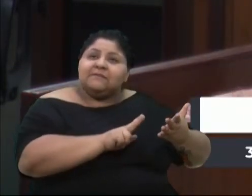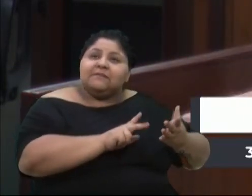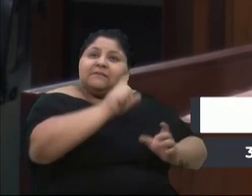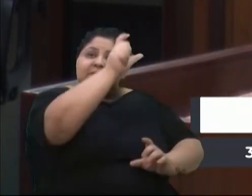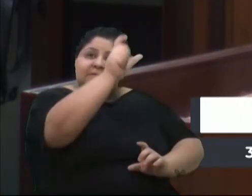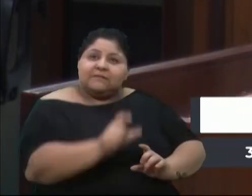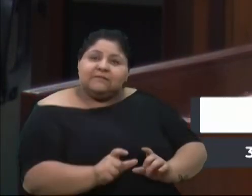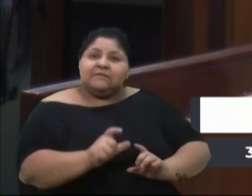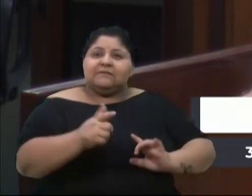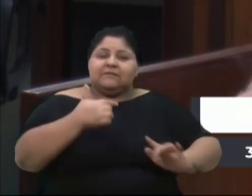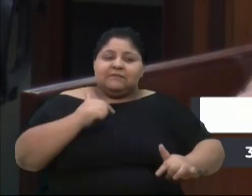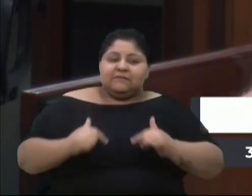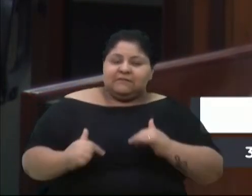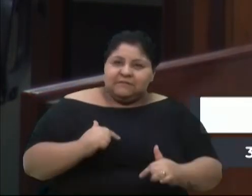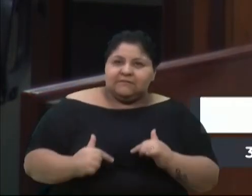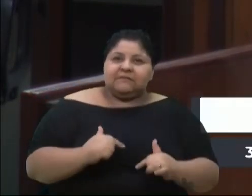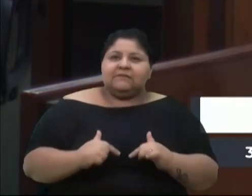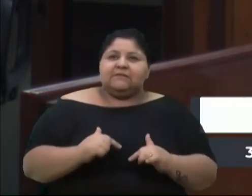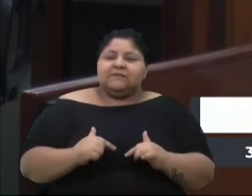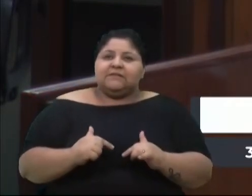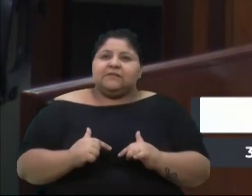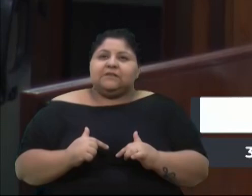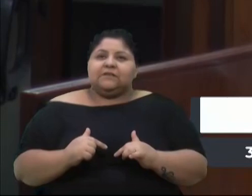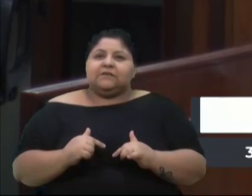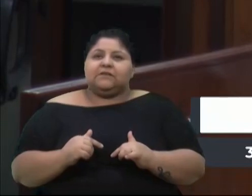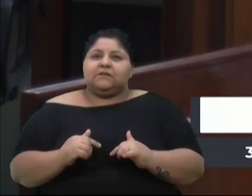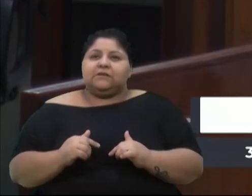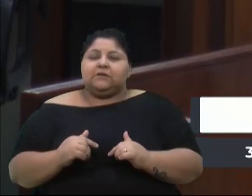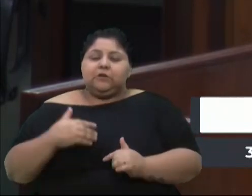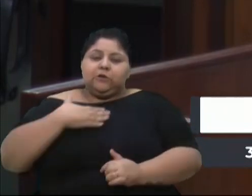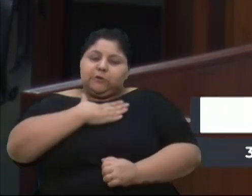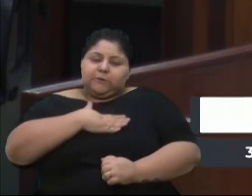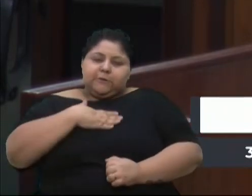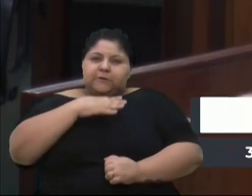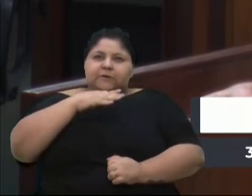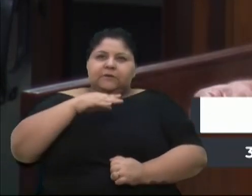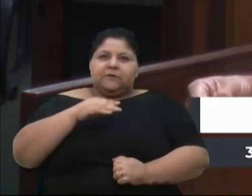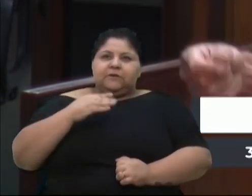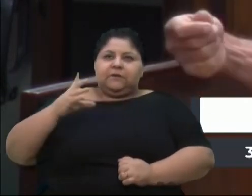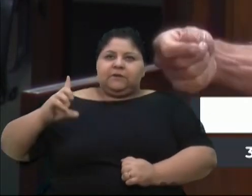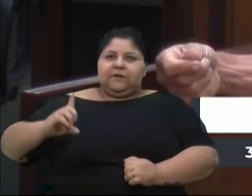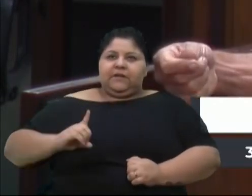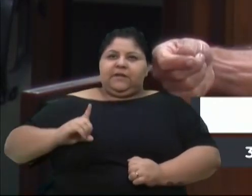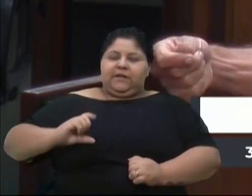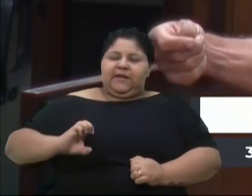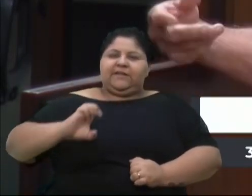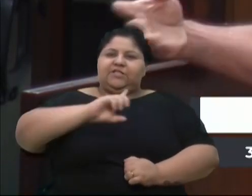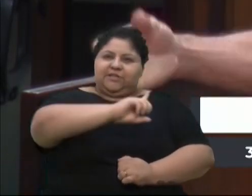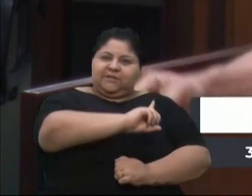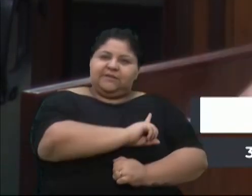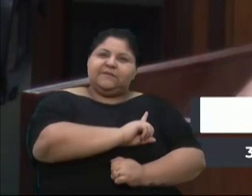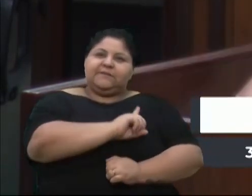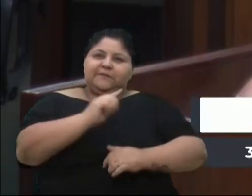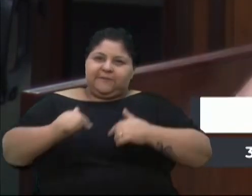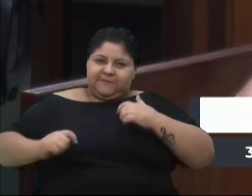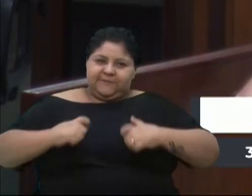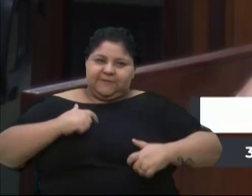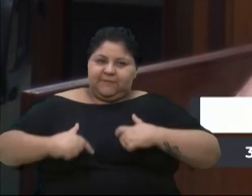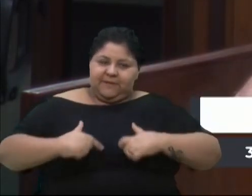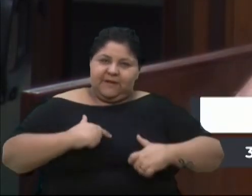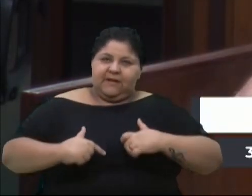pessoas trabalharem em cima. O nosso amigo Ed Carlos, querido Ed Carlos, que tanto trabalhava para que essa obra